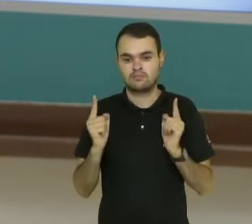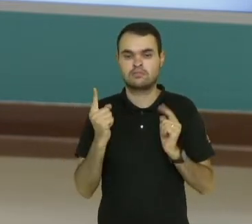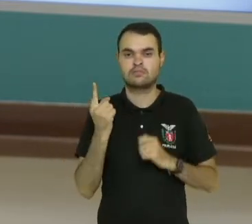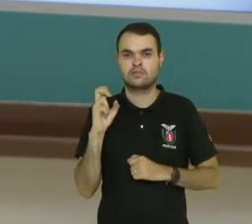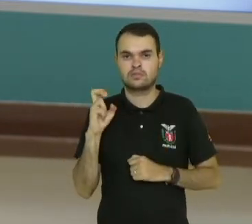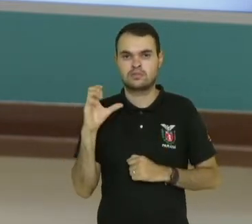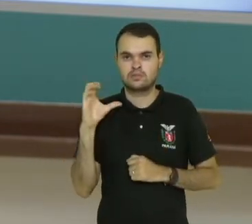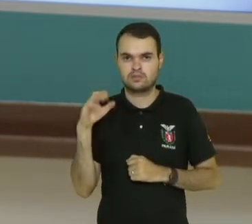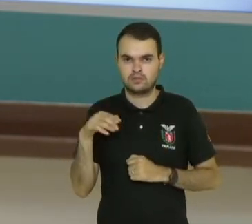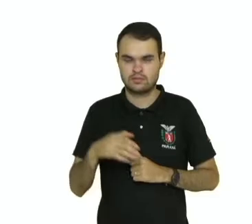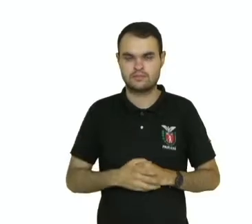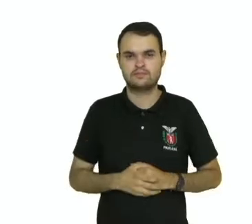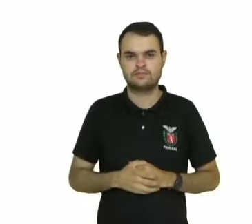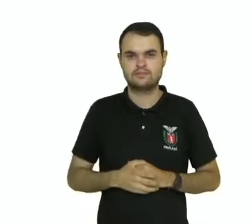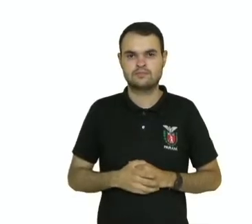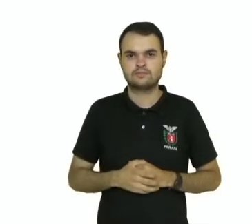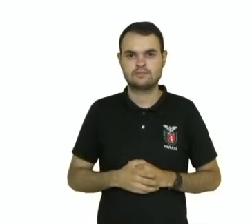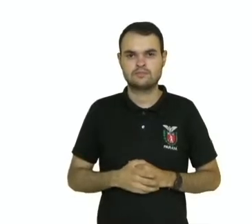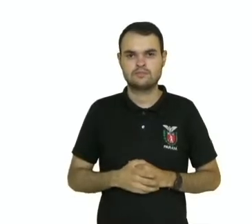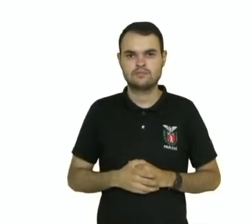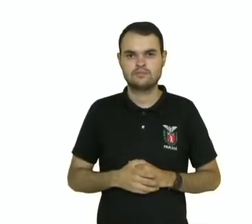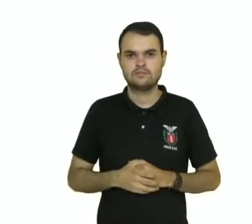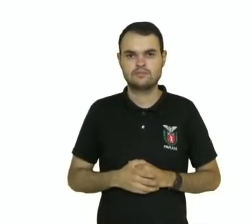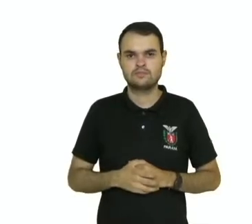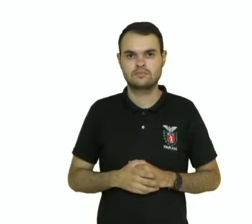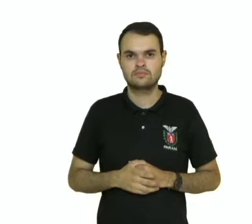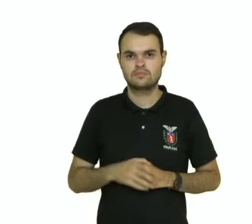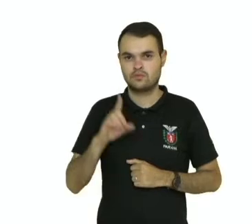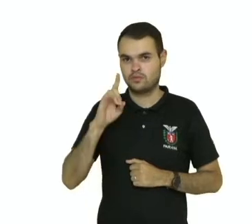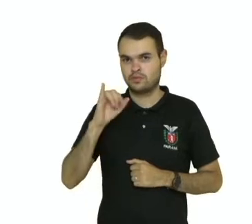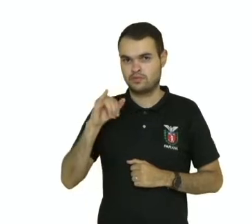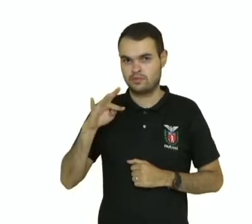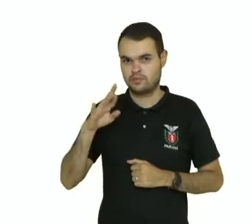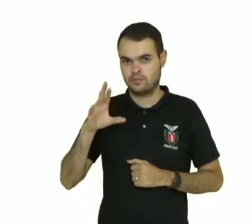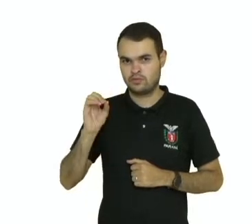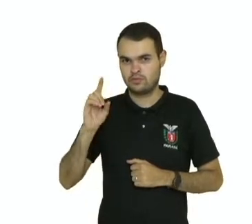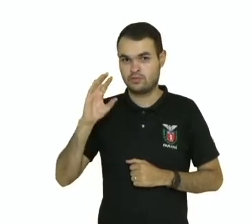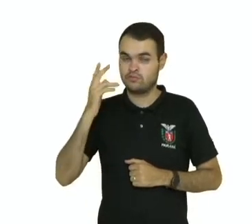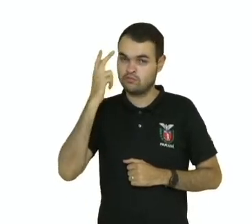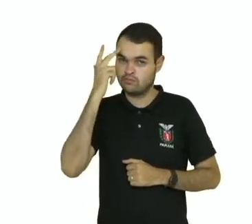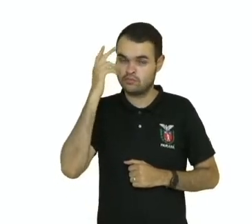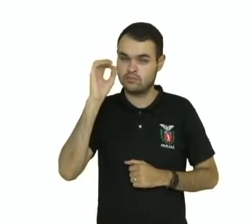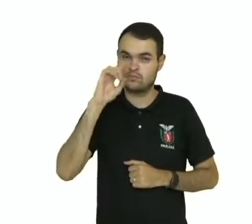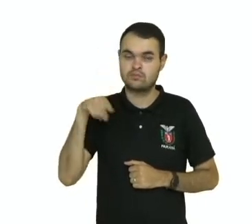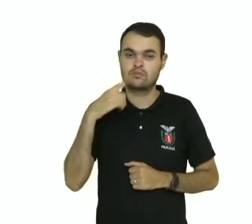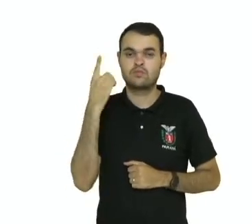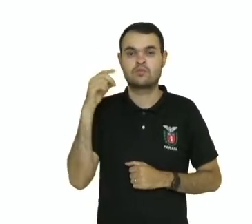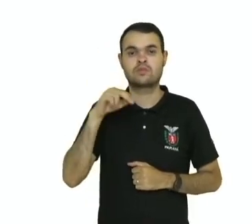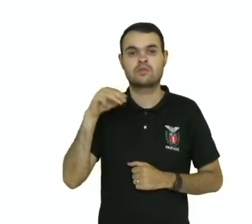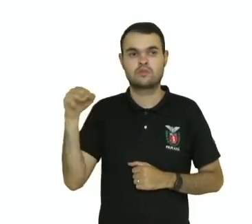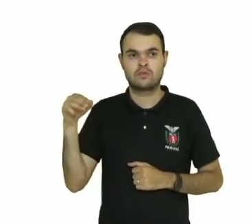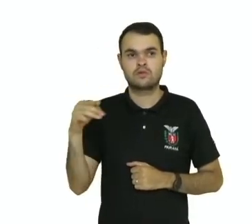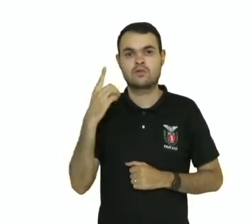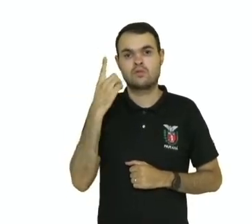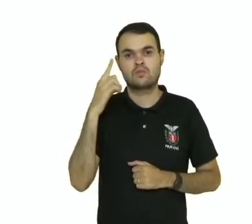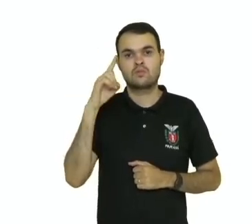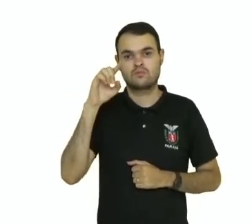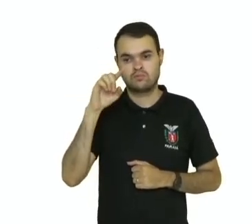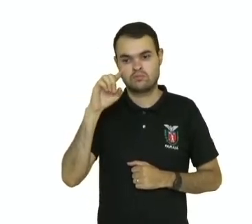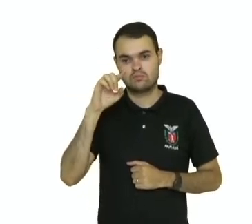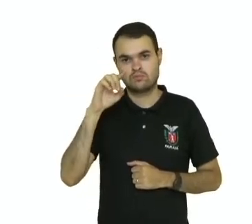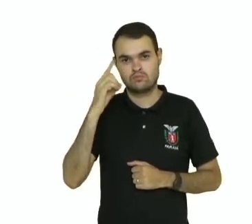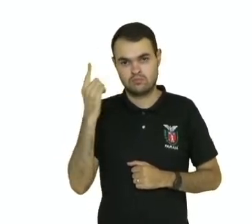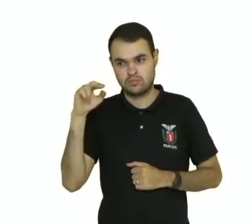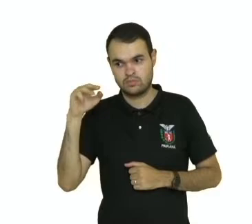O diâmetro de um átomo é aproximadamente 0,1 nanômetro, né? Então, 1 nanômetro é igual a